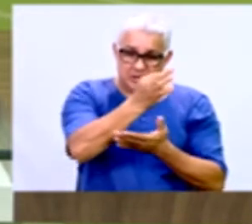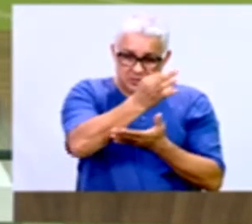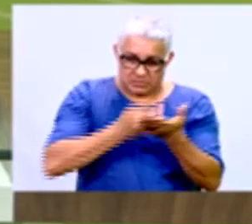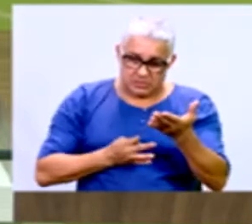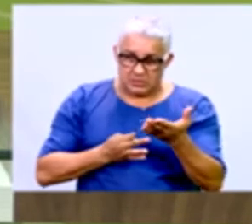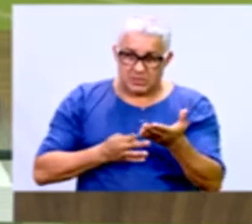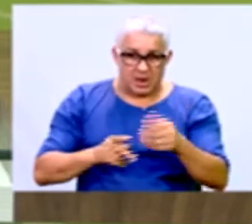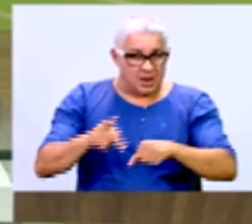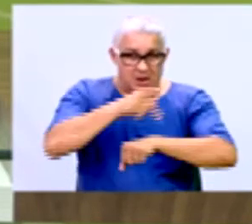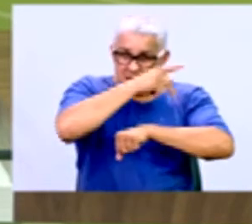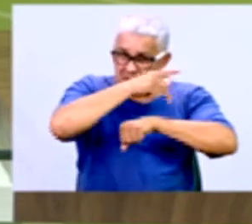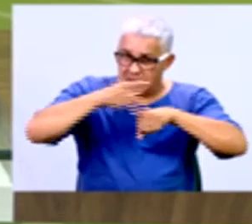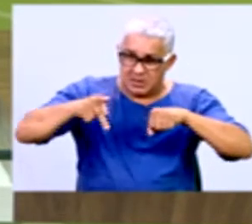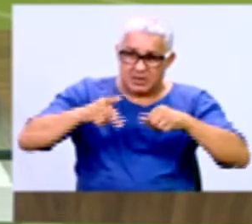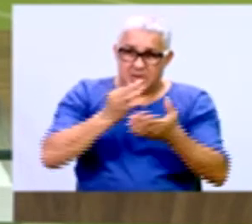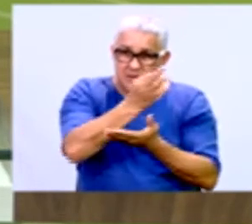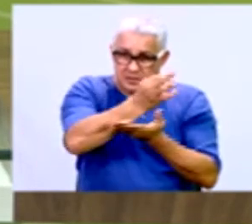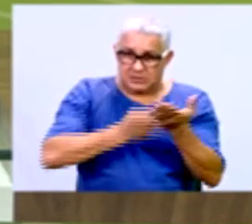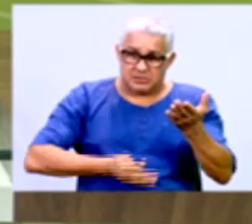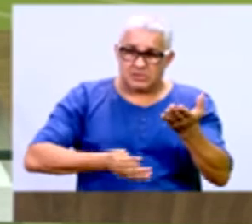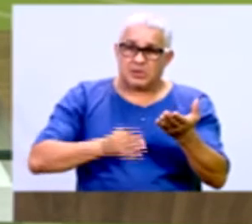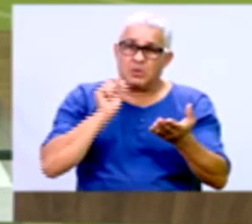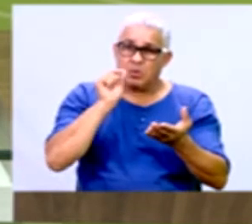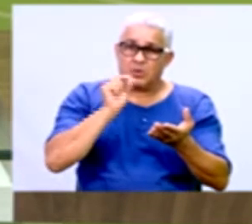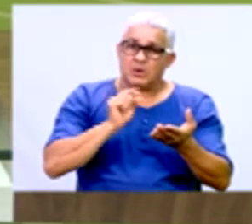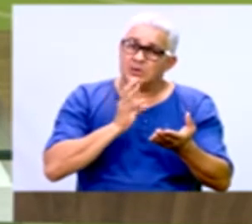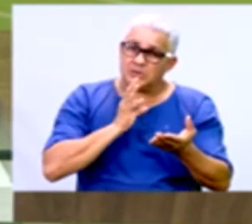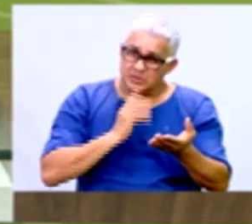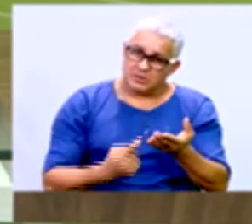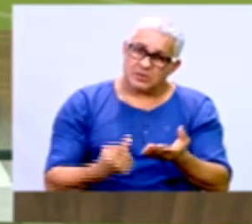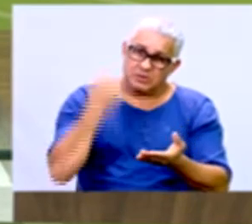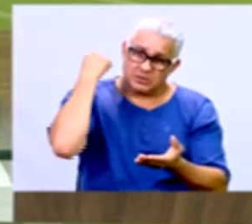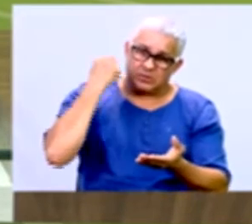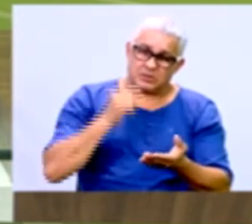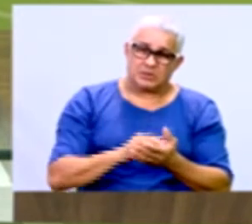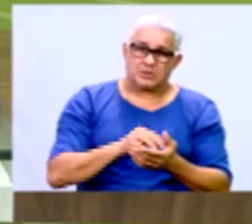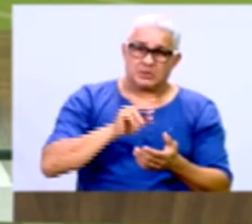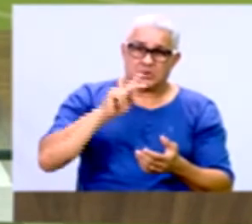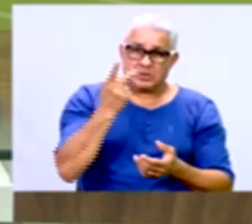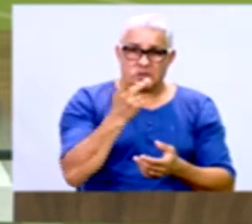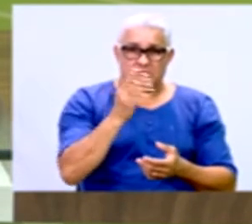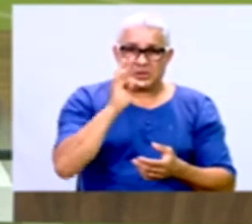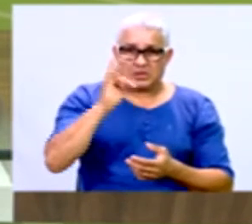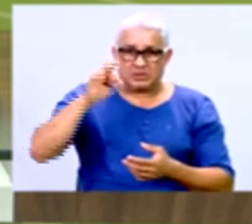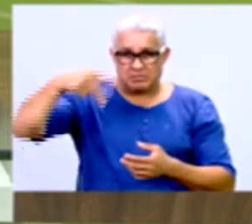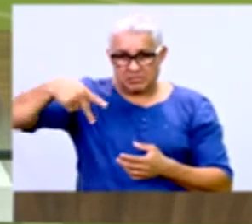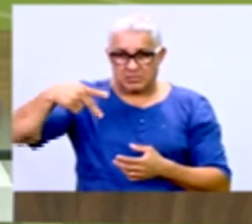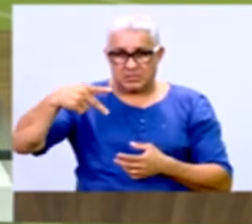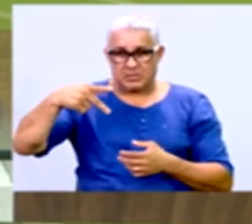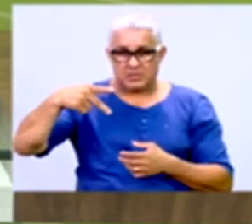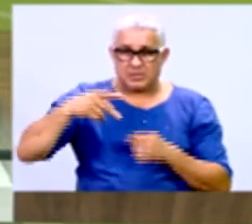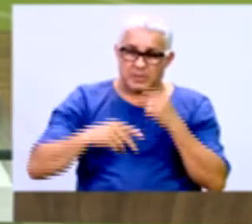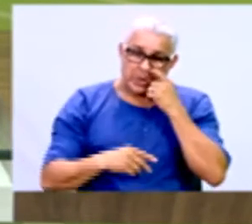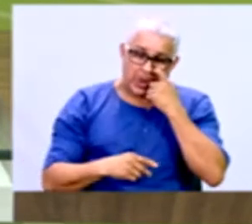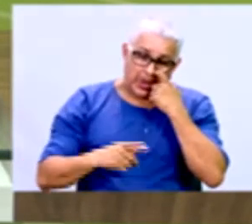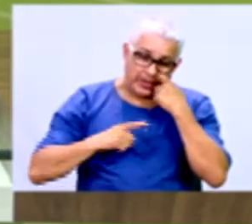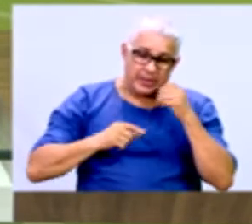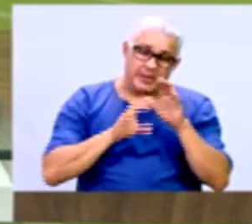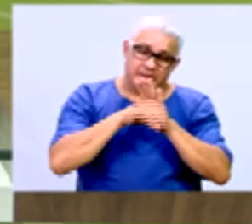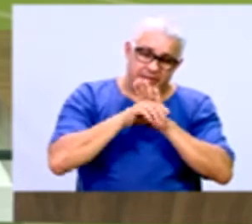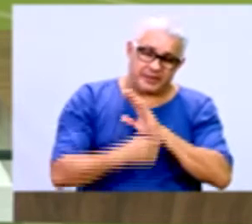puro, né, através do que já era conhecido do HTTP. Tá? A gente tinha os conceitos